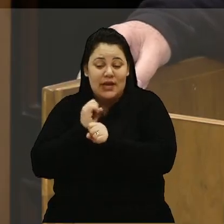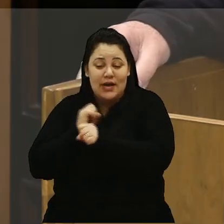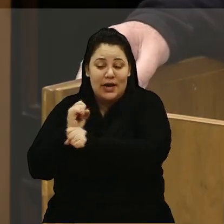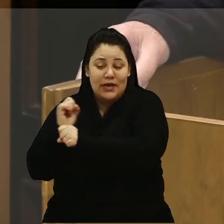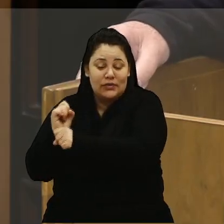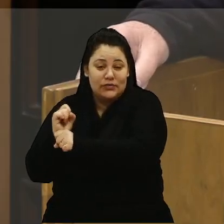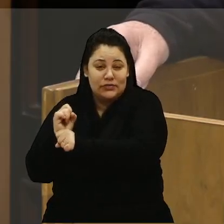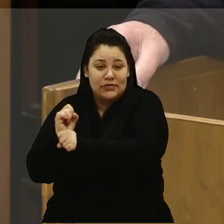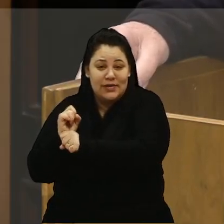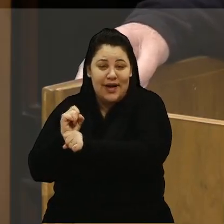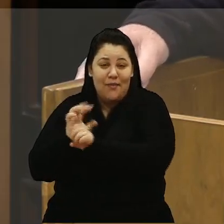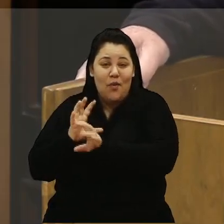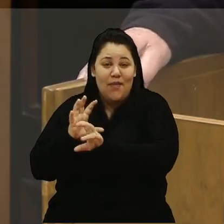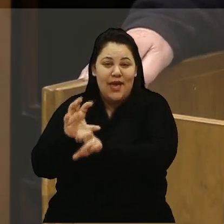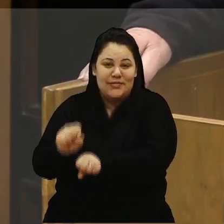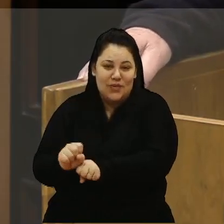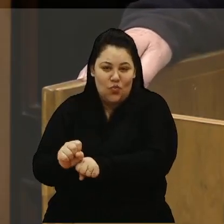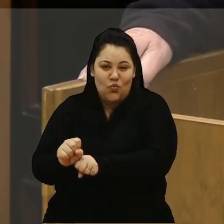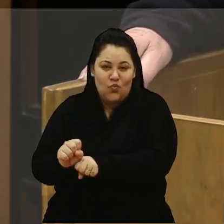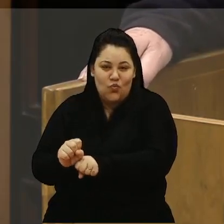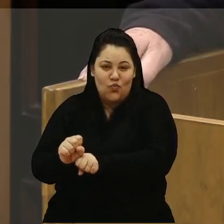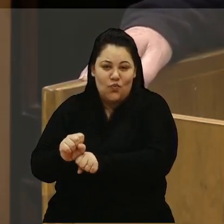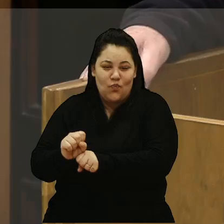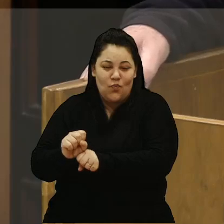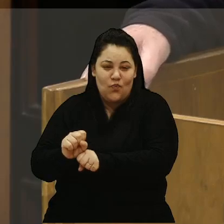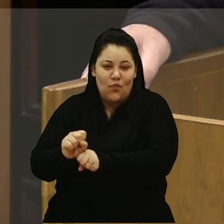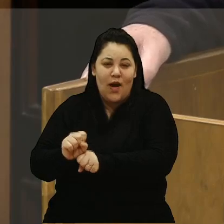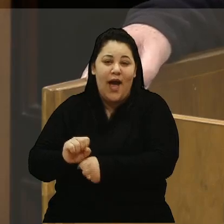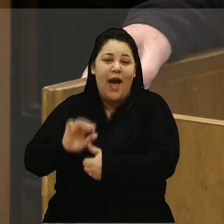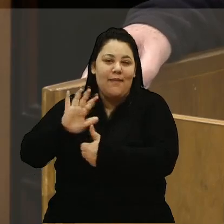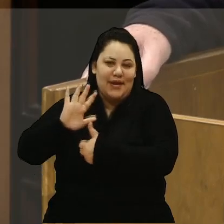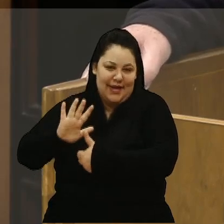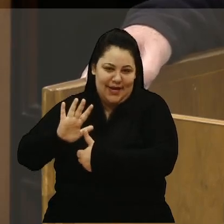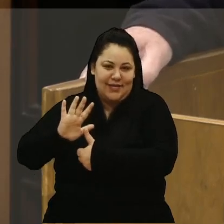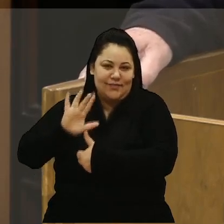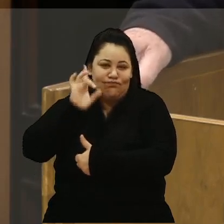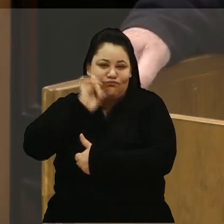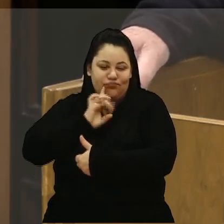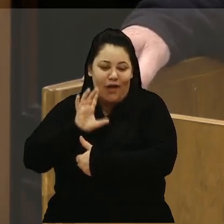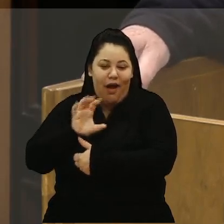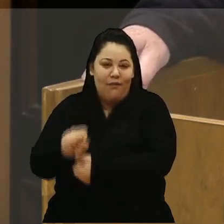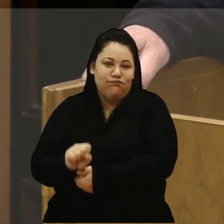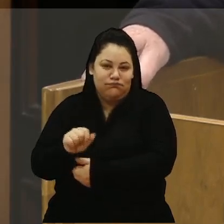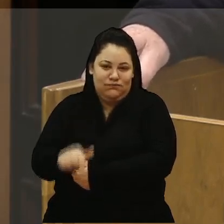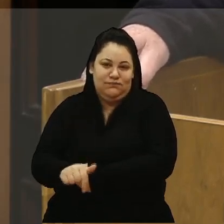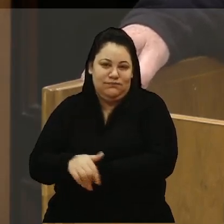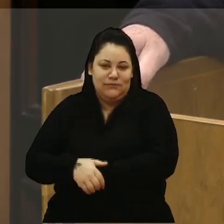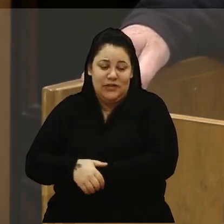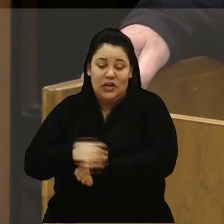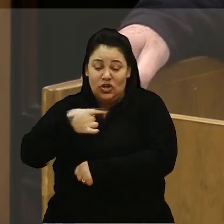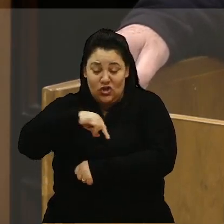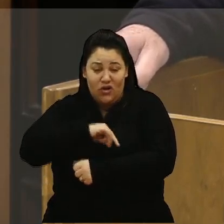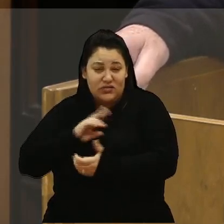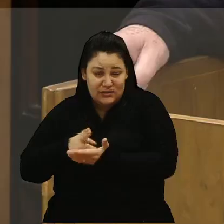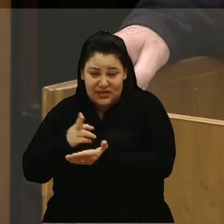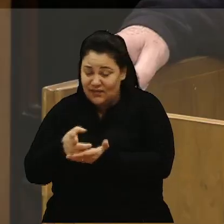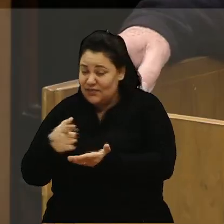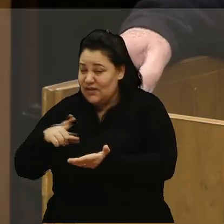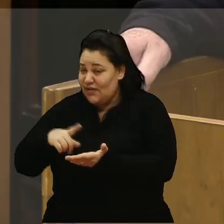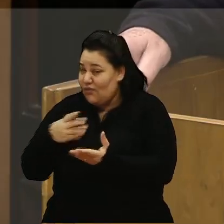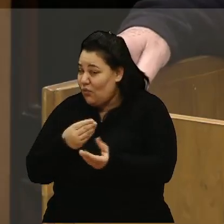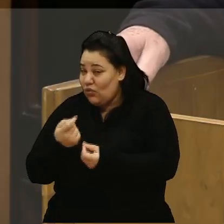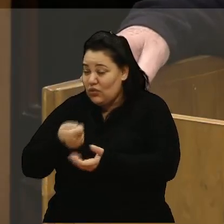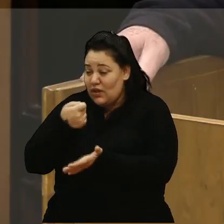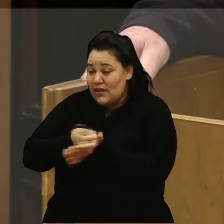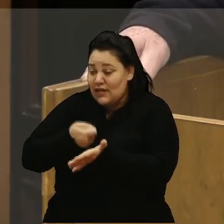dominação norte-americana. Nós sempre fomos, embora todas as tentativas de busca